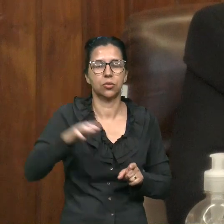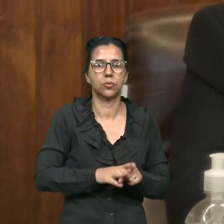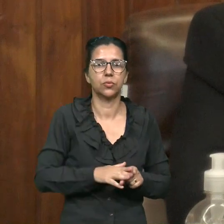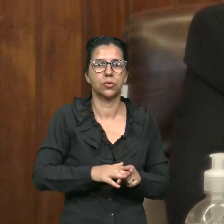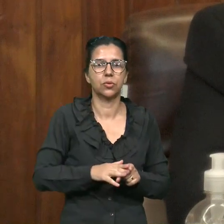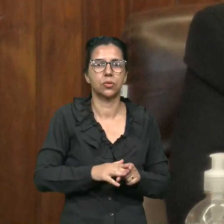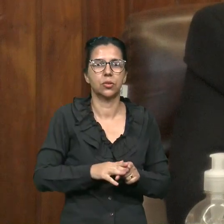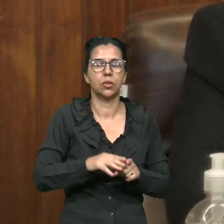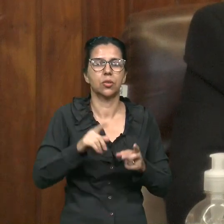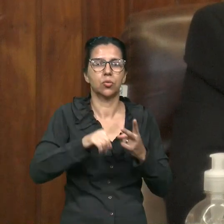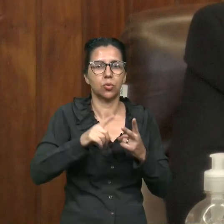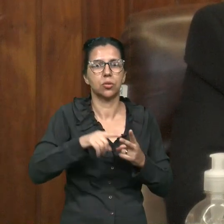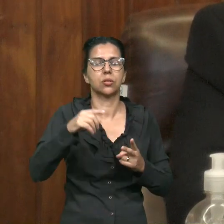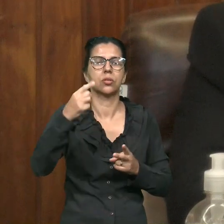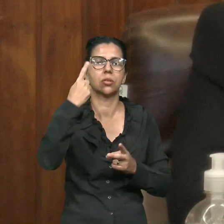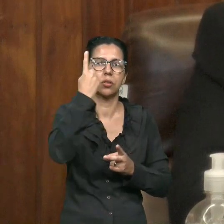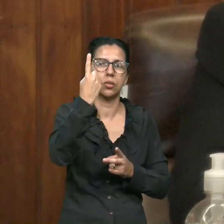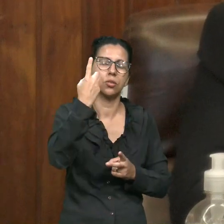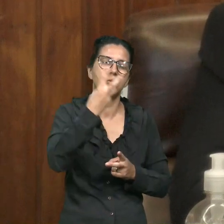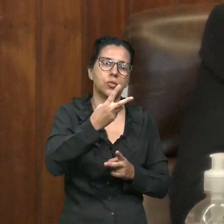R$ 107.444,91. Aditivo 2,